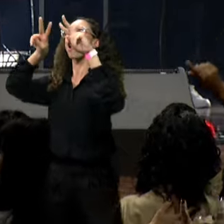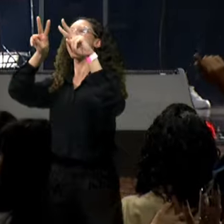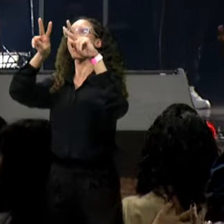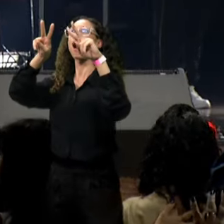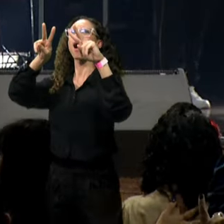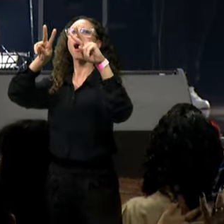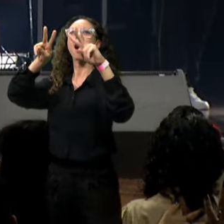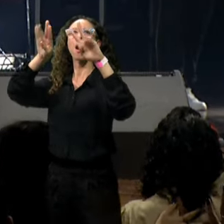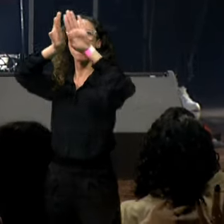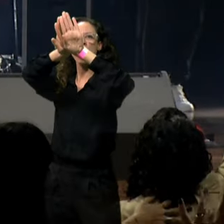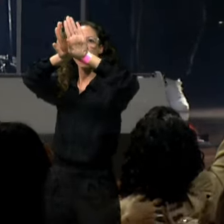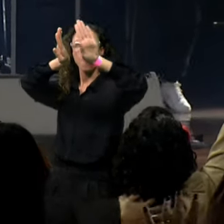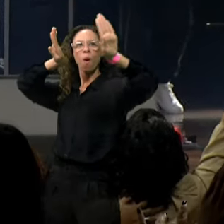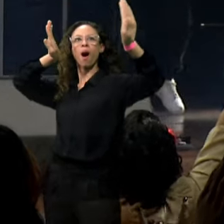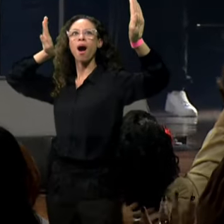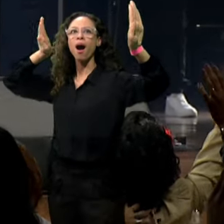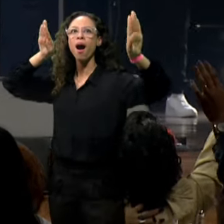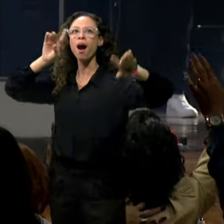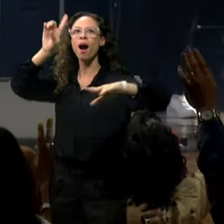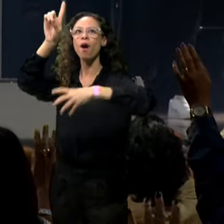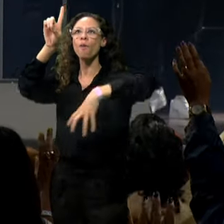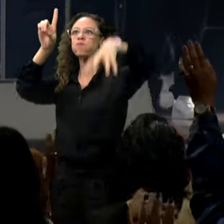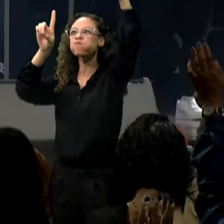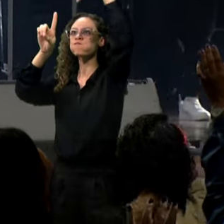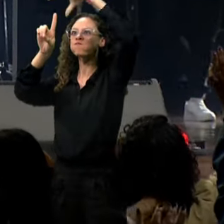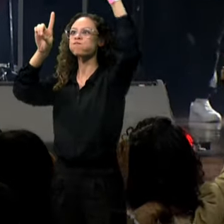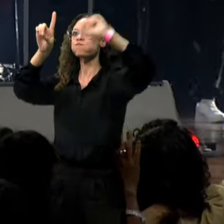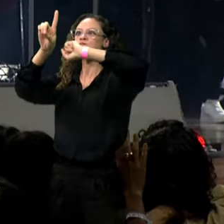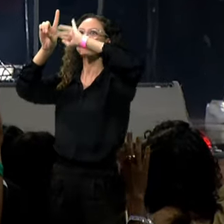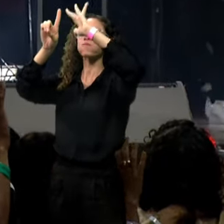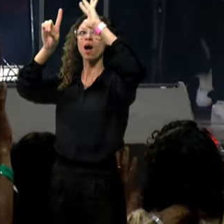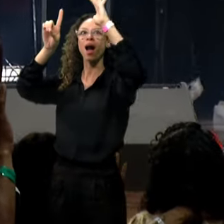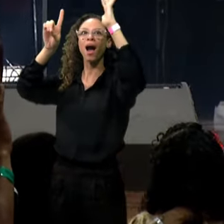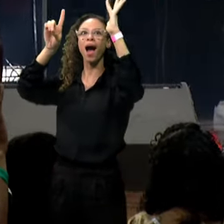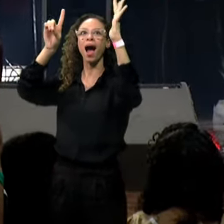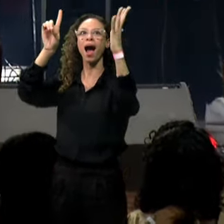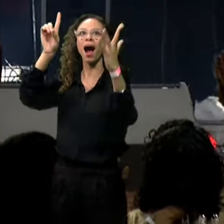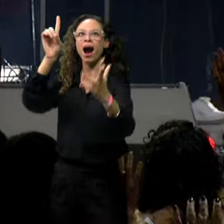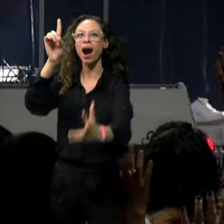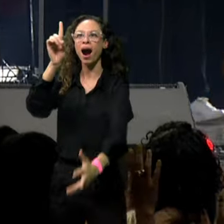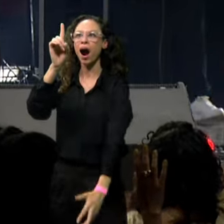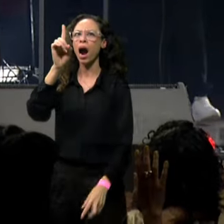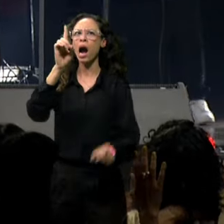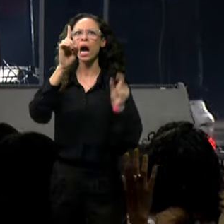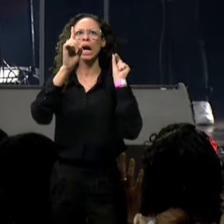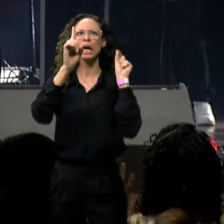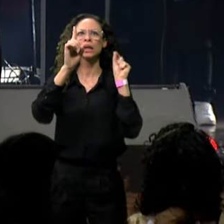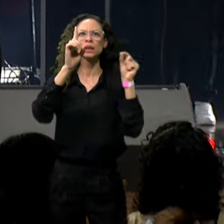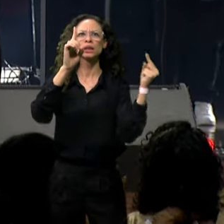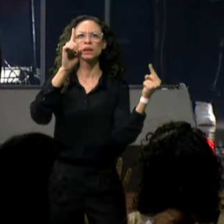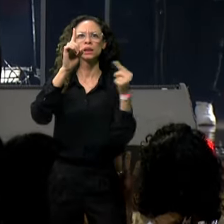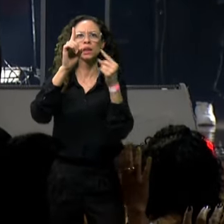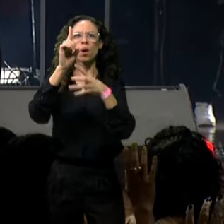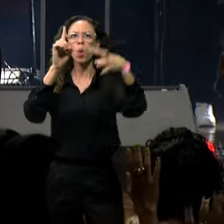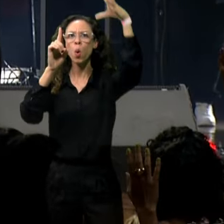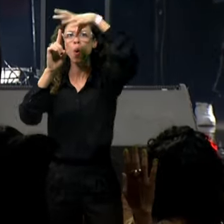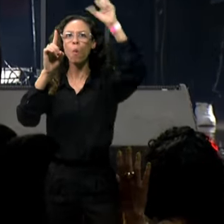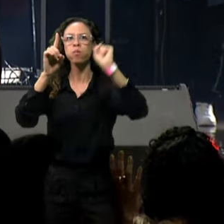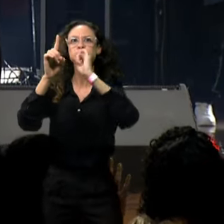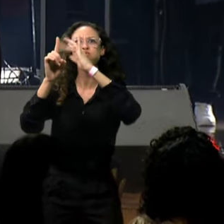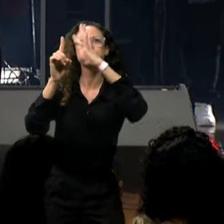Portais Eternos e entrará o Rei da Glória que Renascer quem é o rei da glória quem